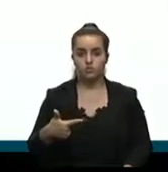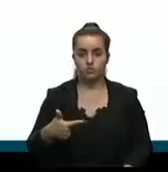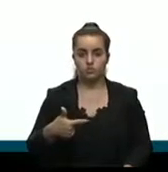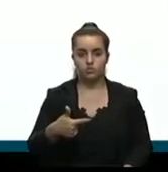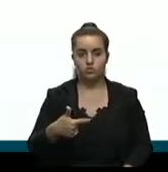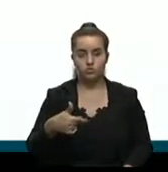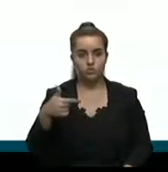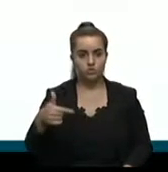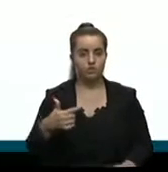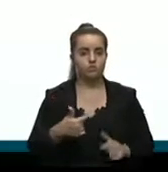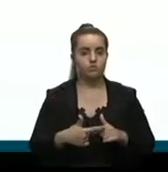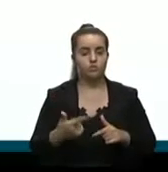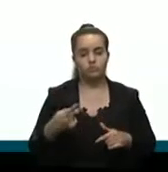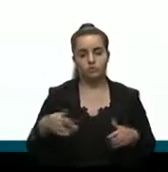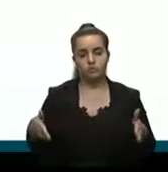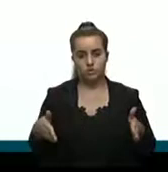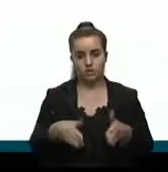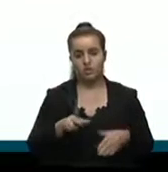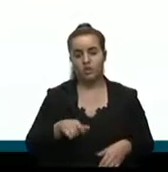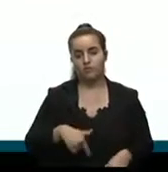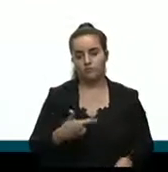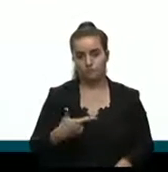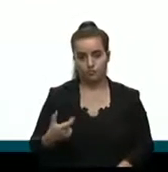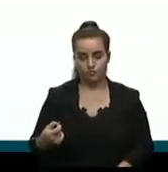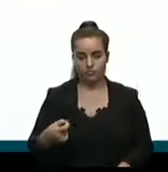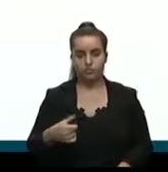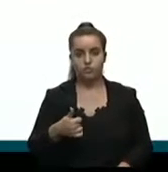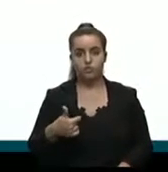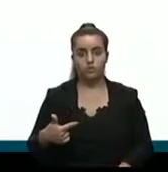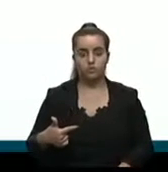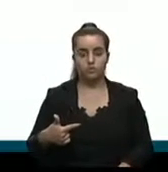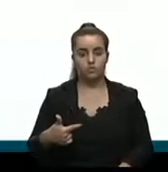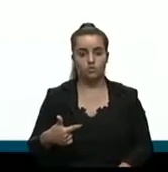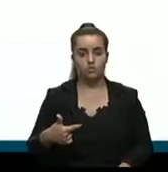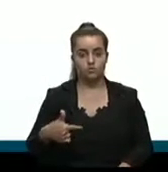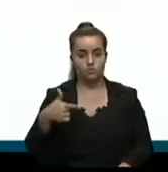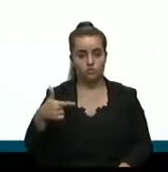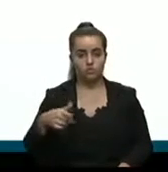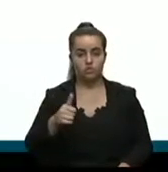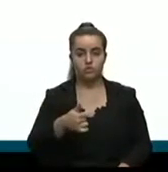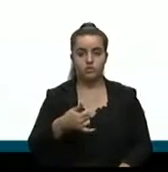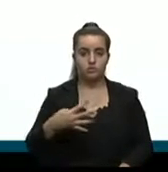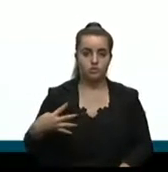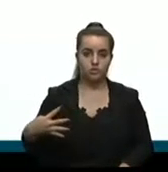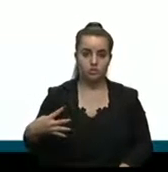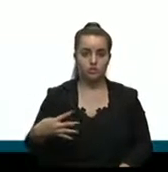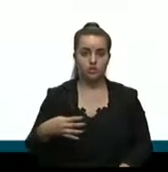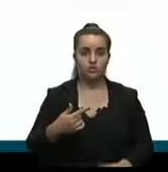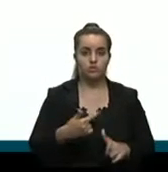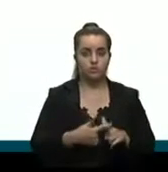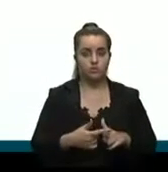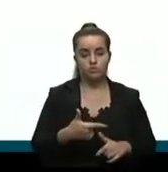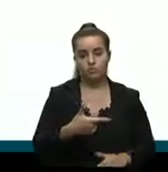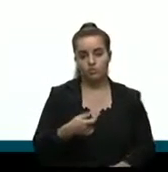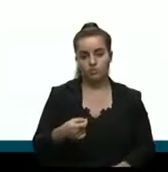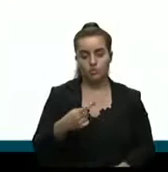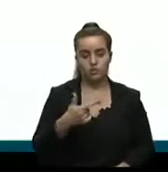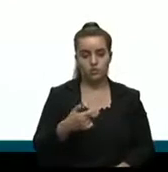pelo tamanho da amostra, ou seja, 20. 12 ao quadrado, 144. Dividido por 20,